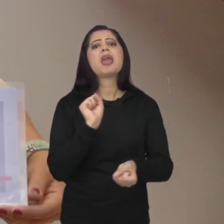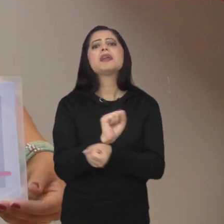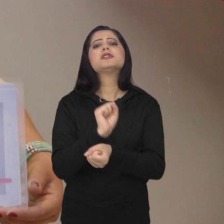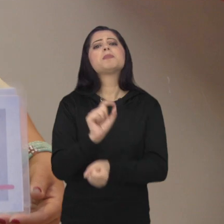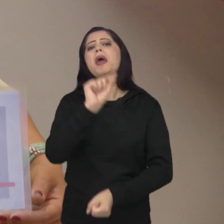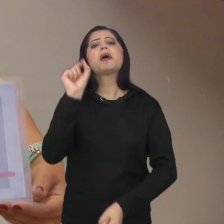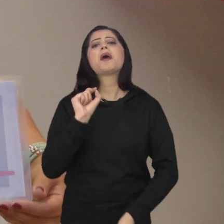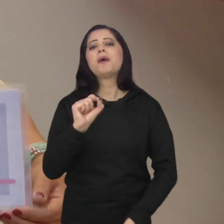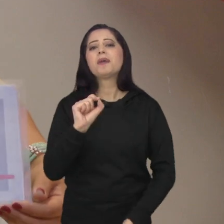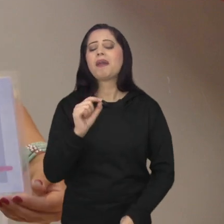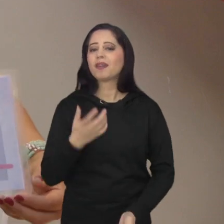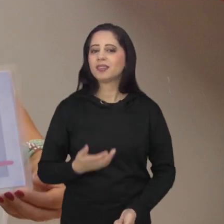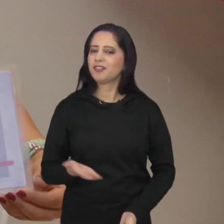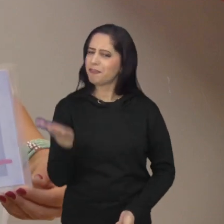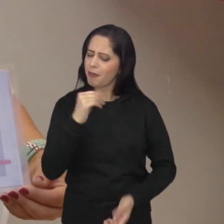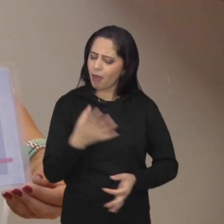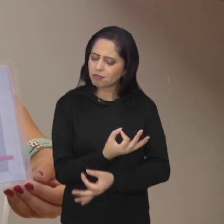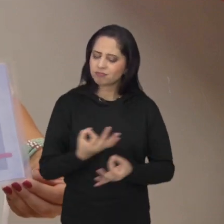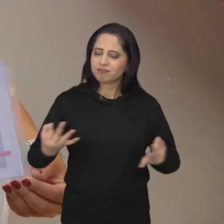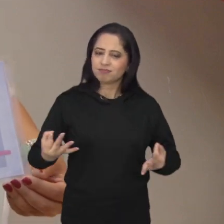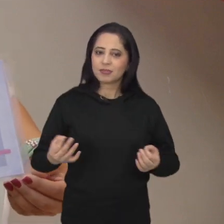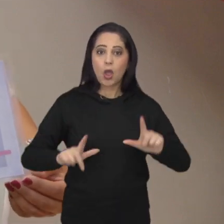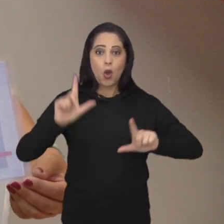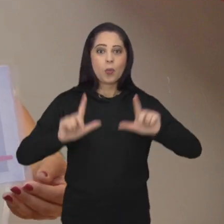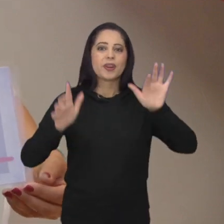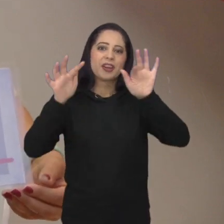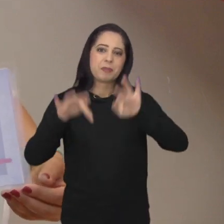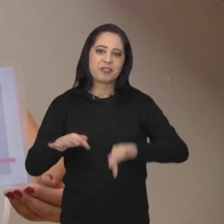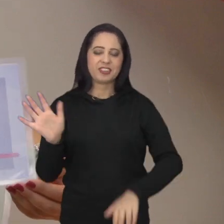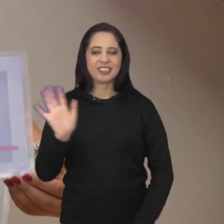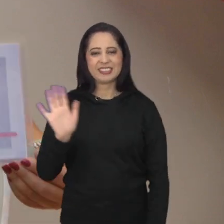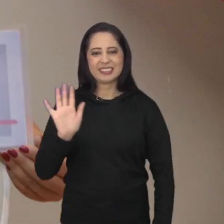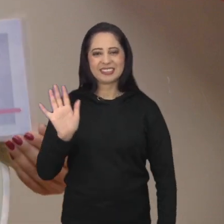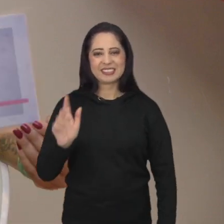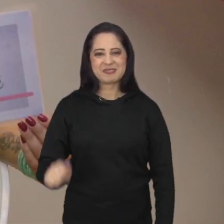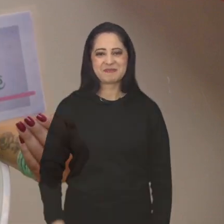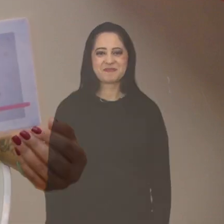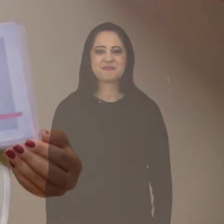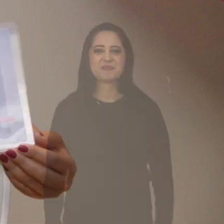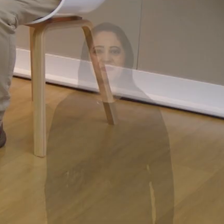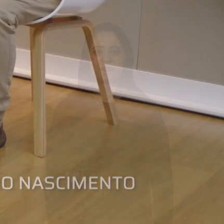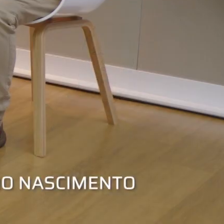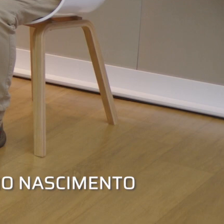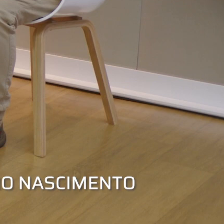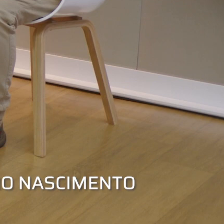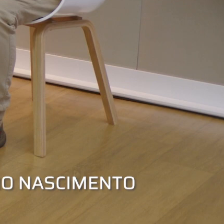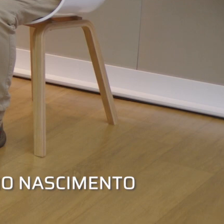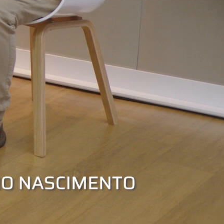começar? O De Bem com Você de hoje fica por aqui. Até a próxima!